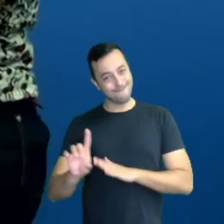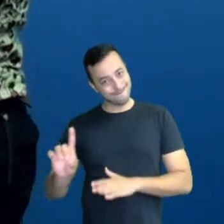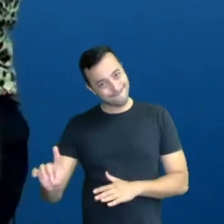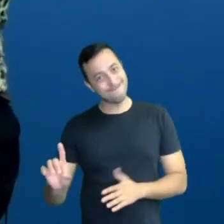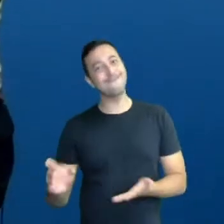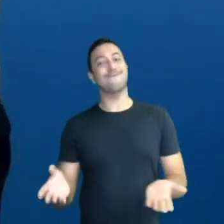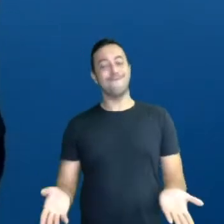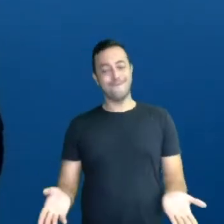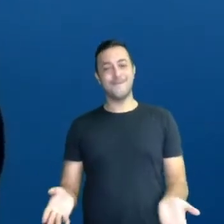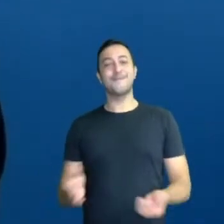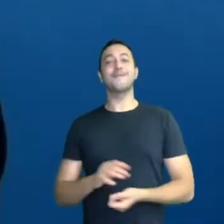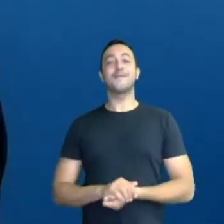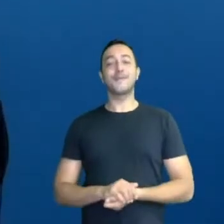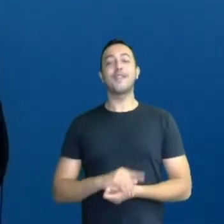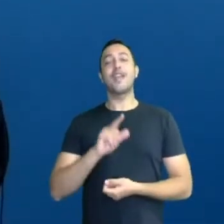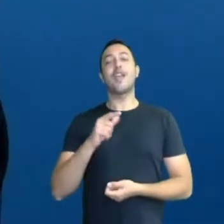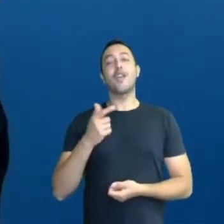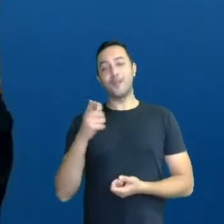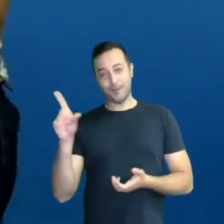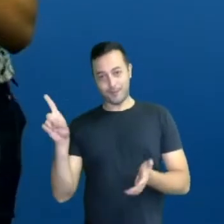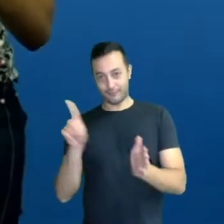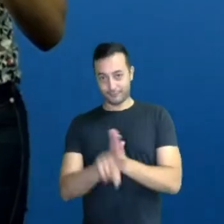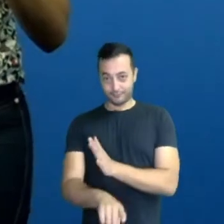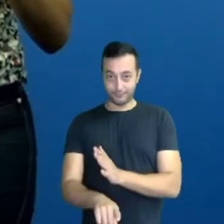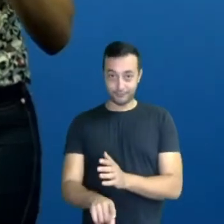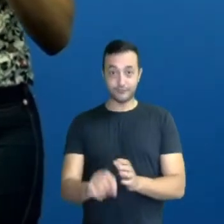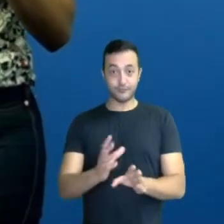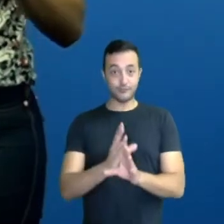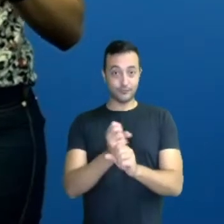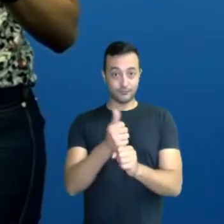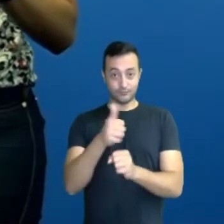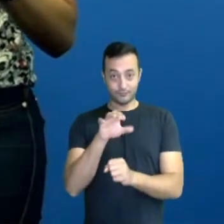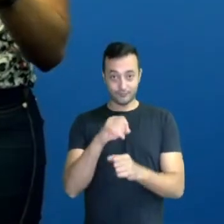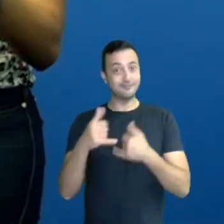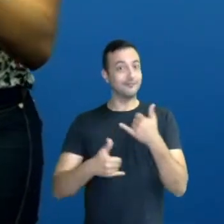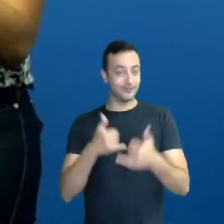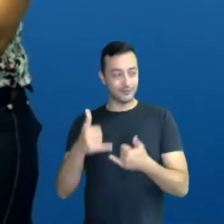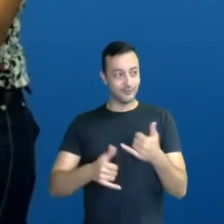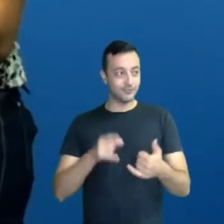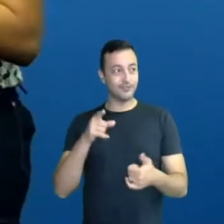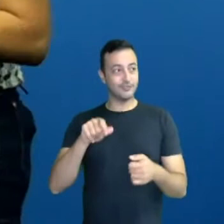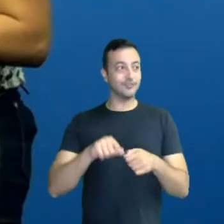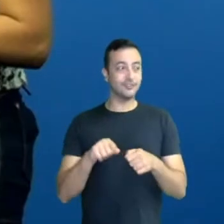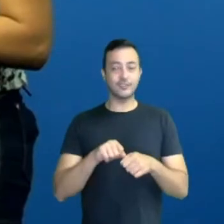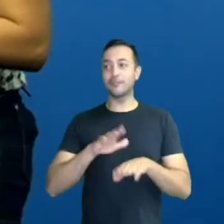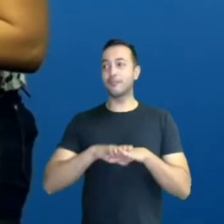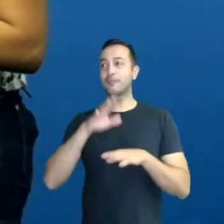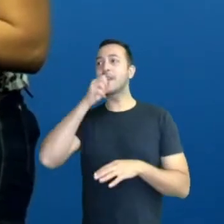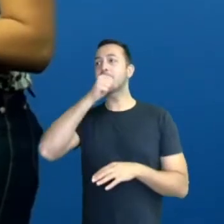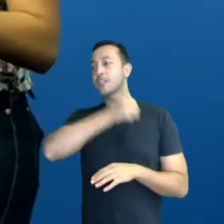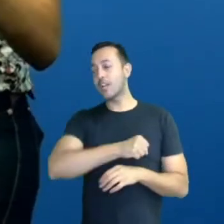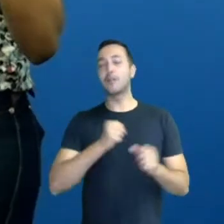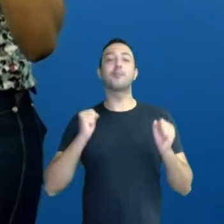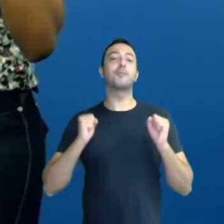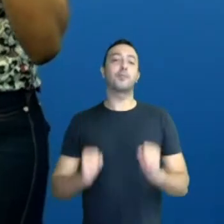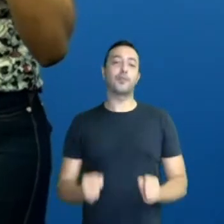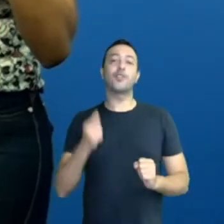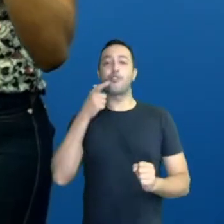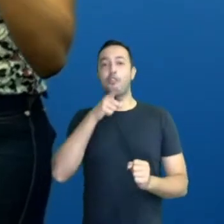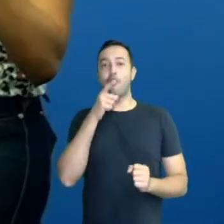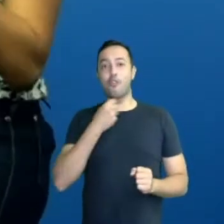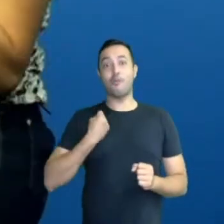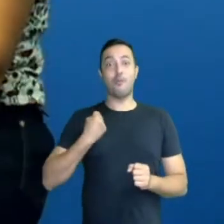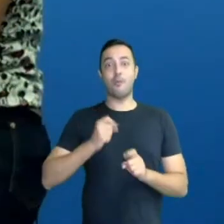Direito. Olha aí, tá vendo? Próxima pergunta, são 10, tá? É um joguinho que você tem que fazer o mais rápido possível para